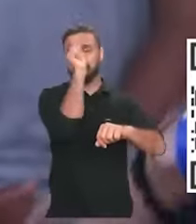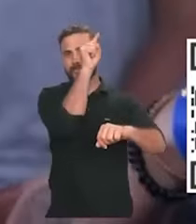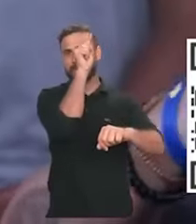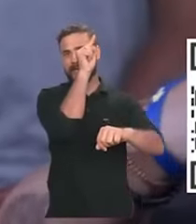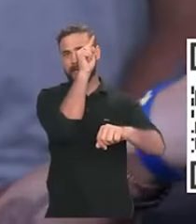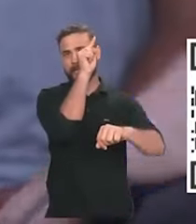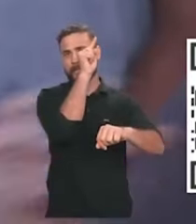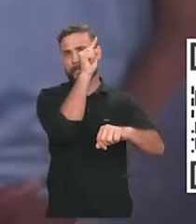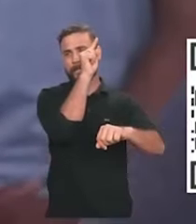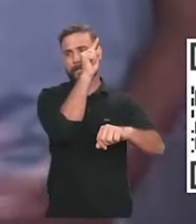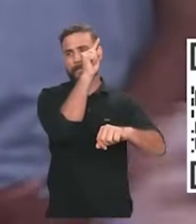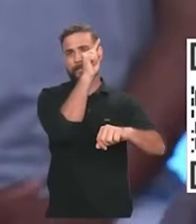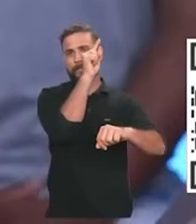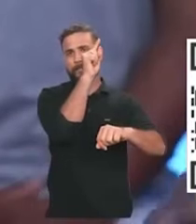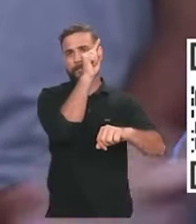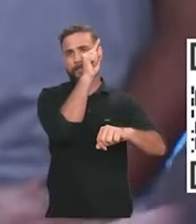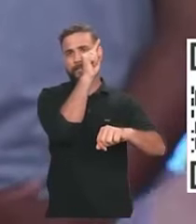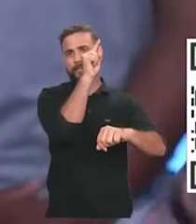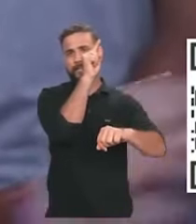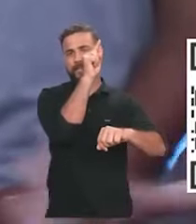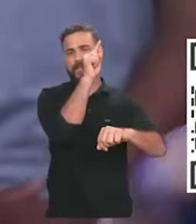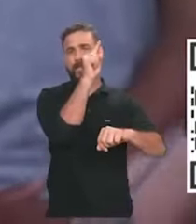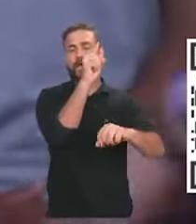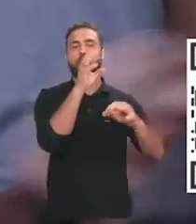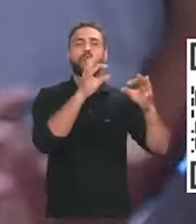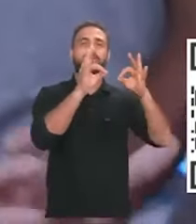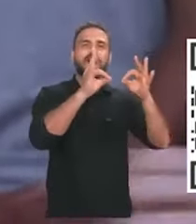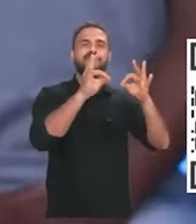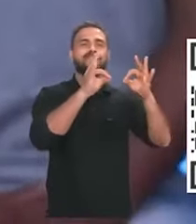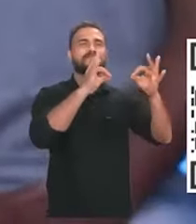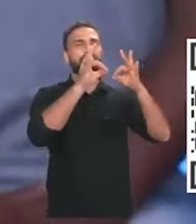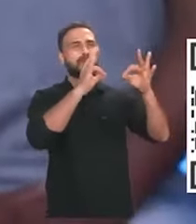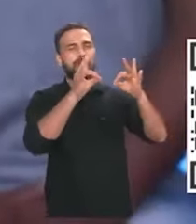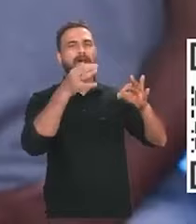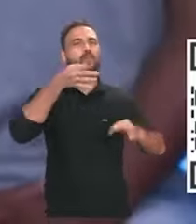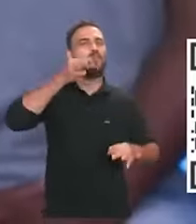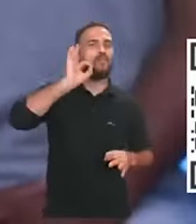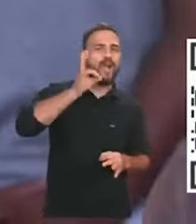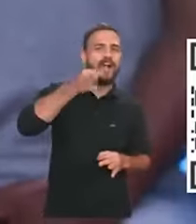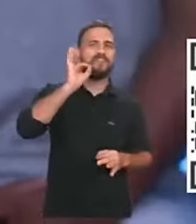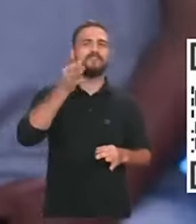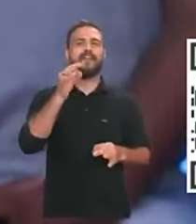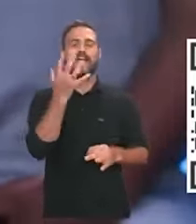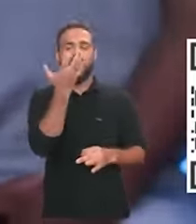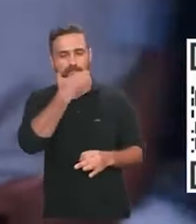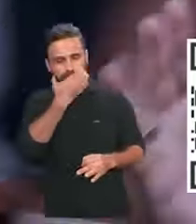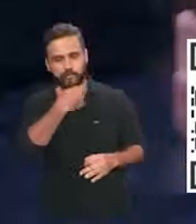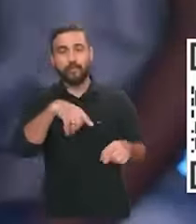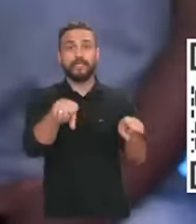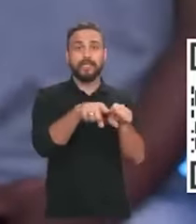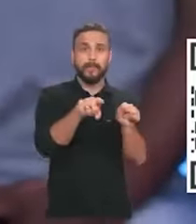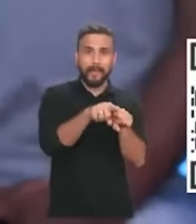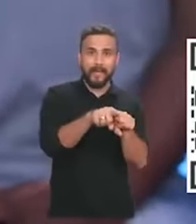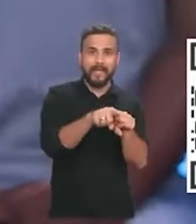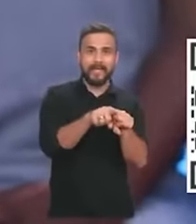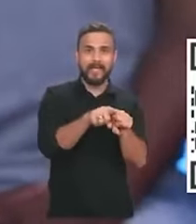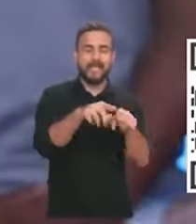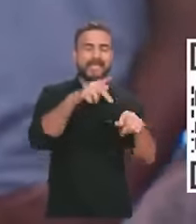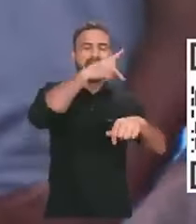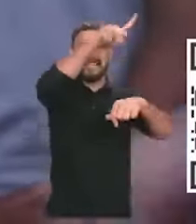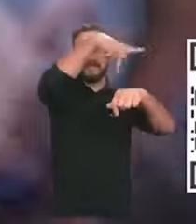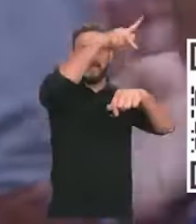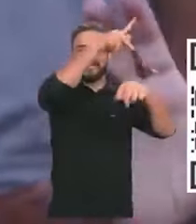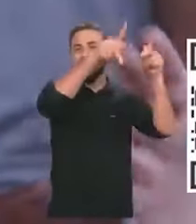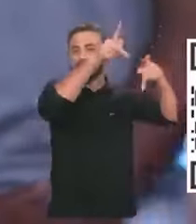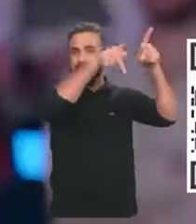montamos uma estrutura com uma mesa com café, com água, com maçã, e nós pregamos o Evangelho.